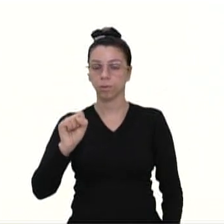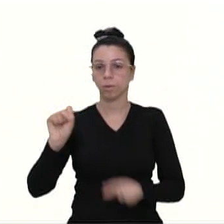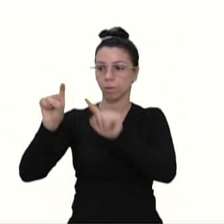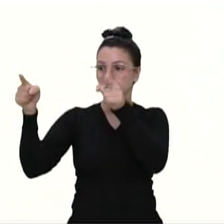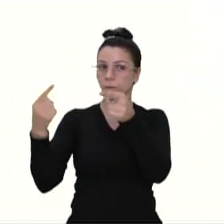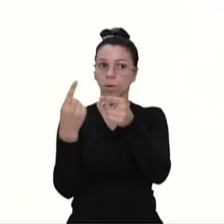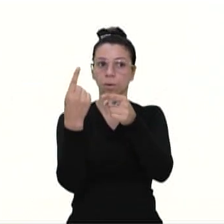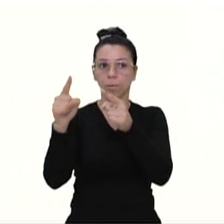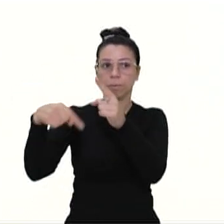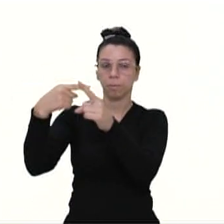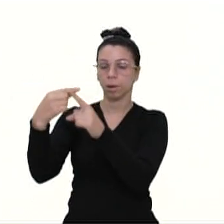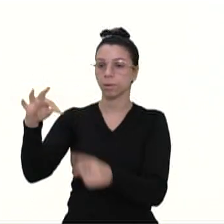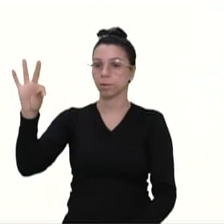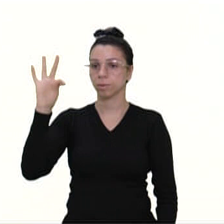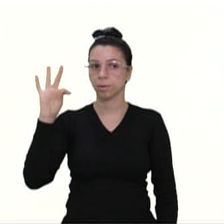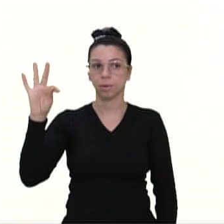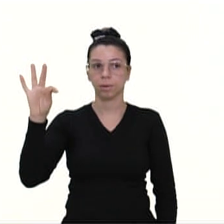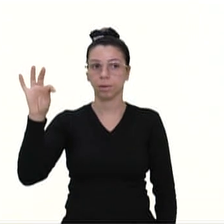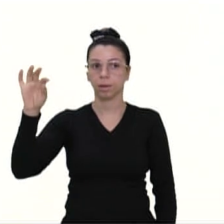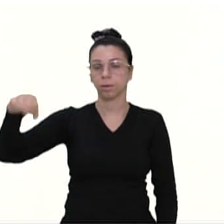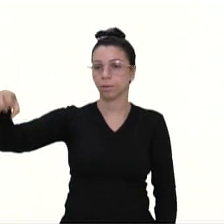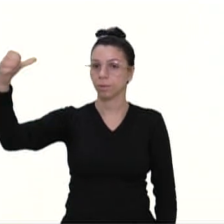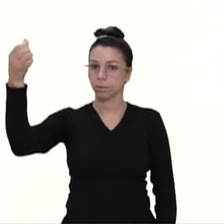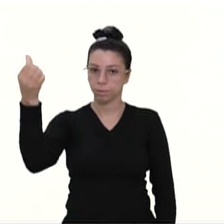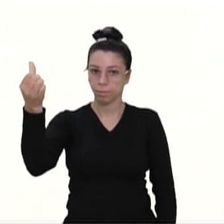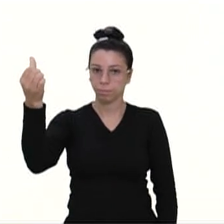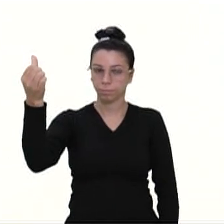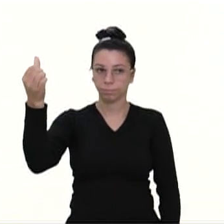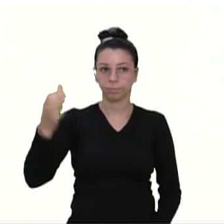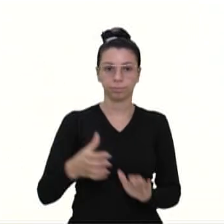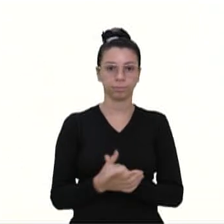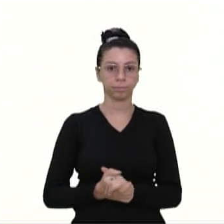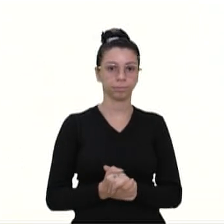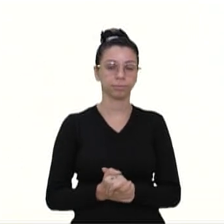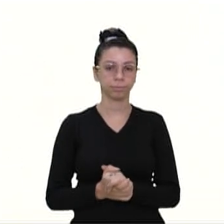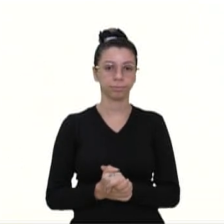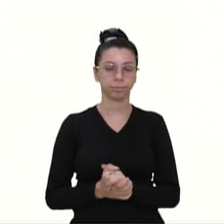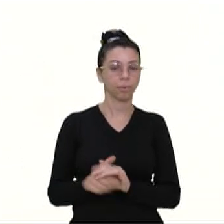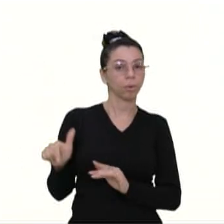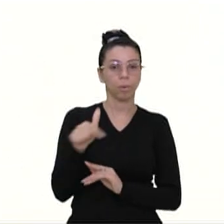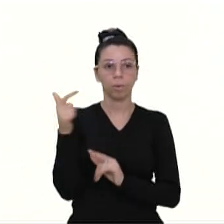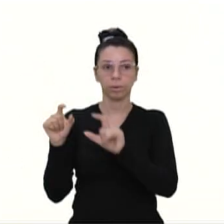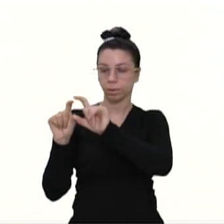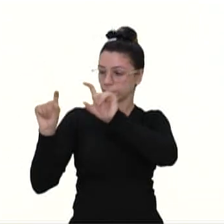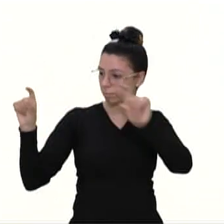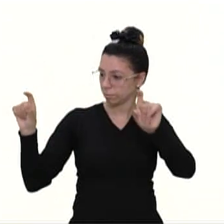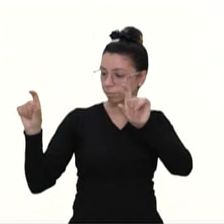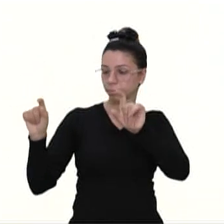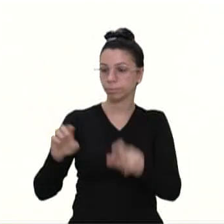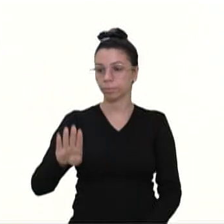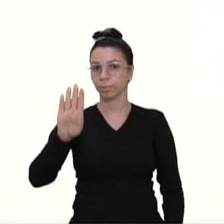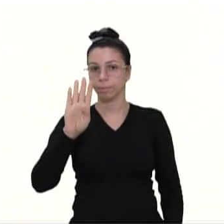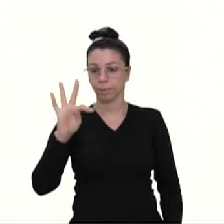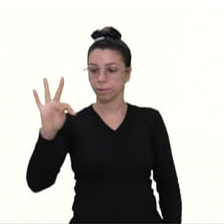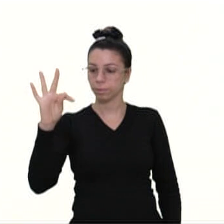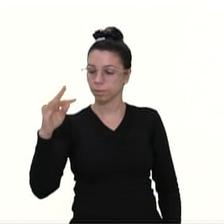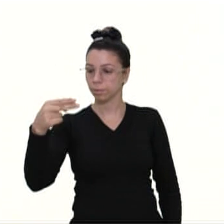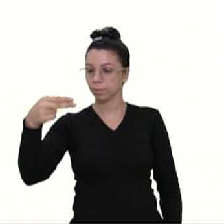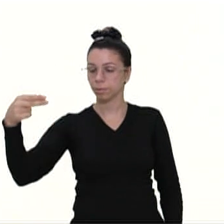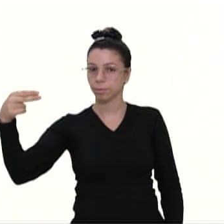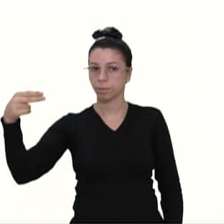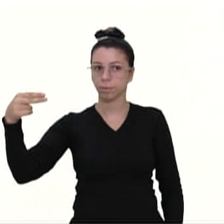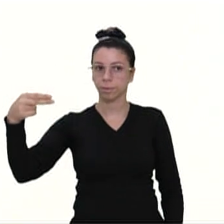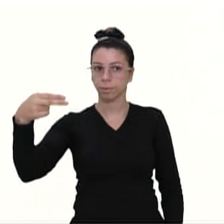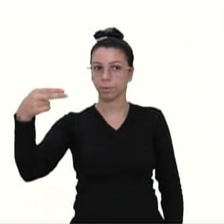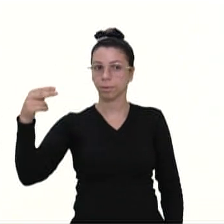logaritmo responde aí a população da cidade A. Olha a outra equação. B de t igual a log